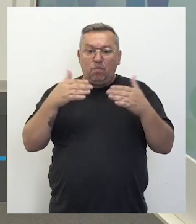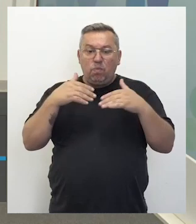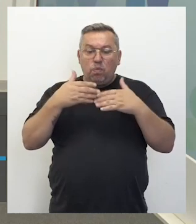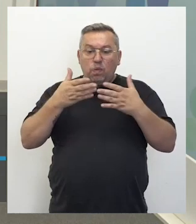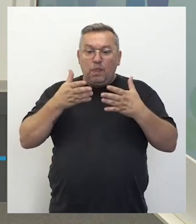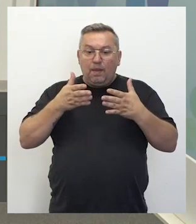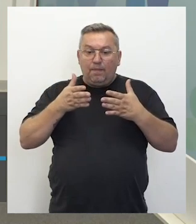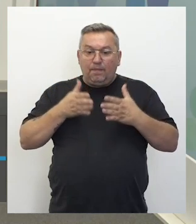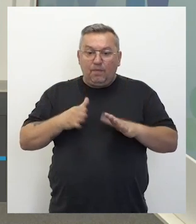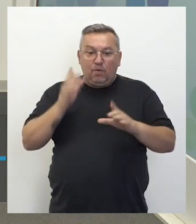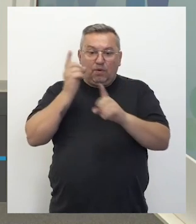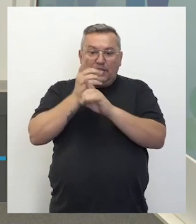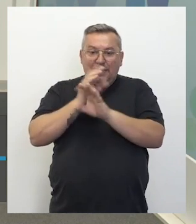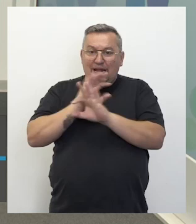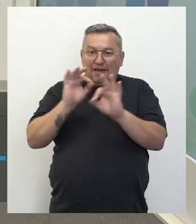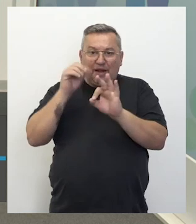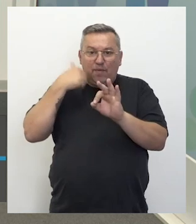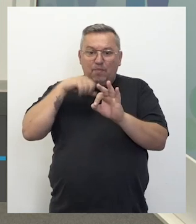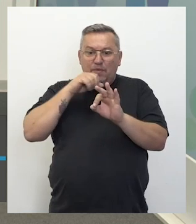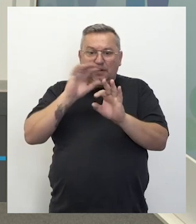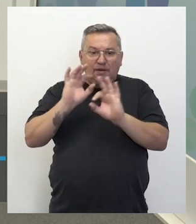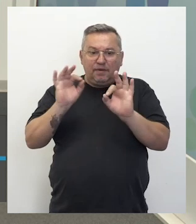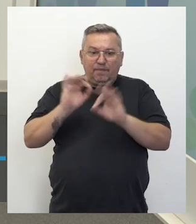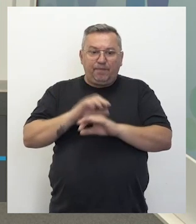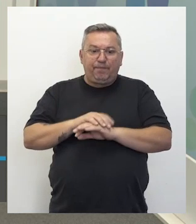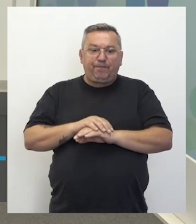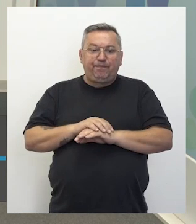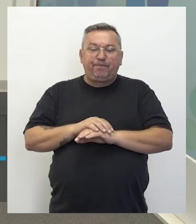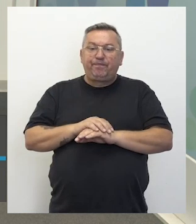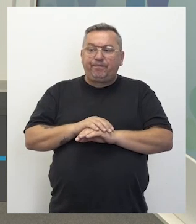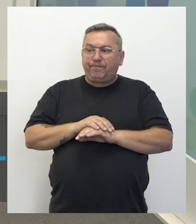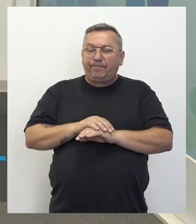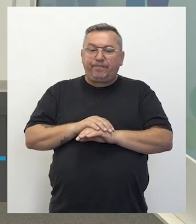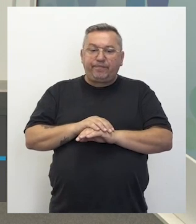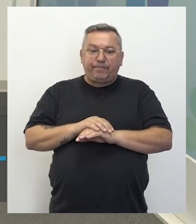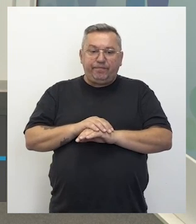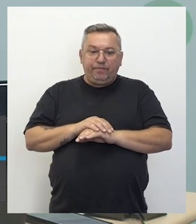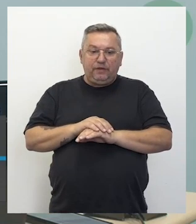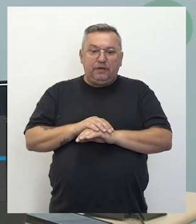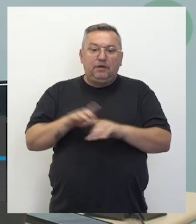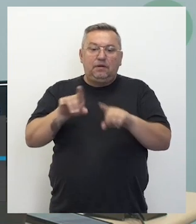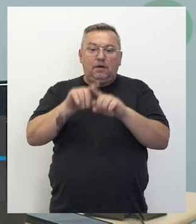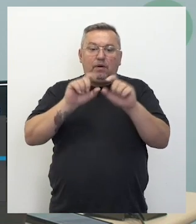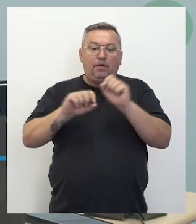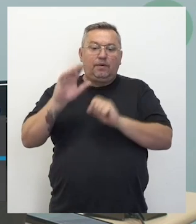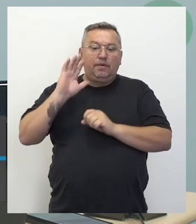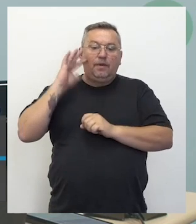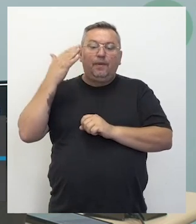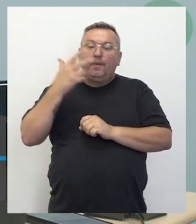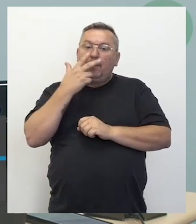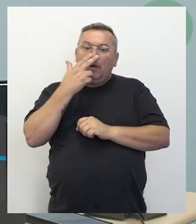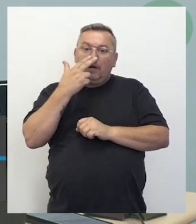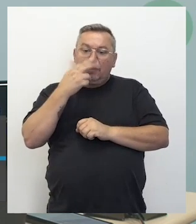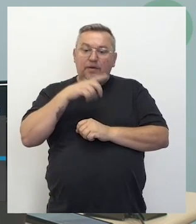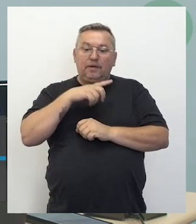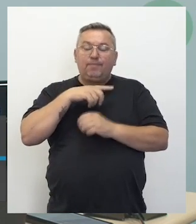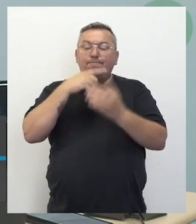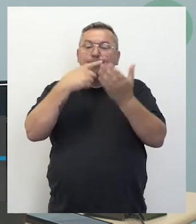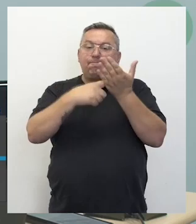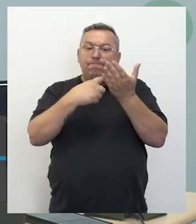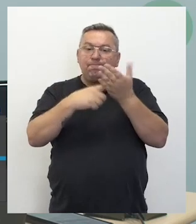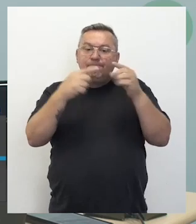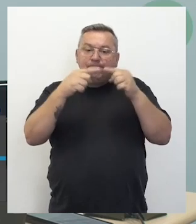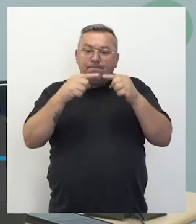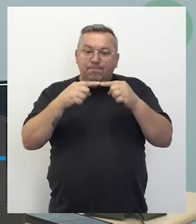ele não encontra ela nem nada, ele nasce na hora certa e vai pro mar, sabe o que tem que fazer. E aí, parece que existe uma combinação entre